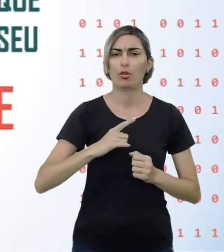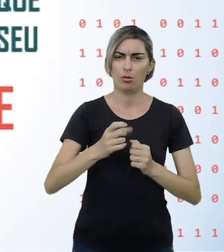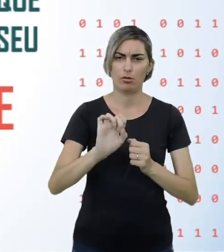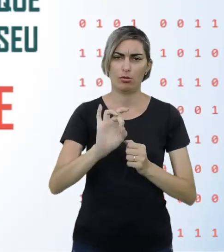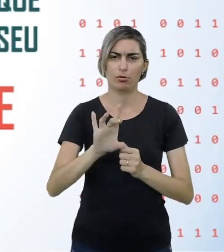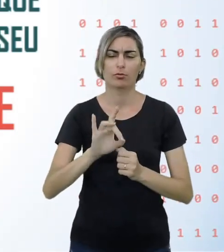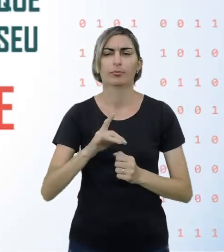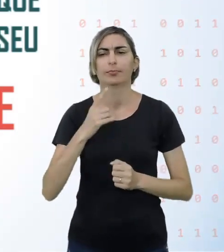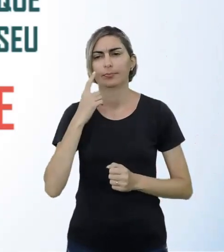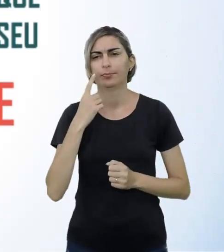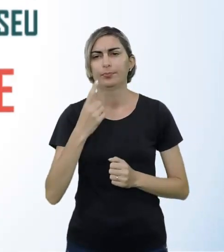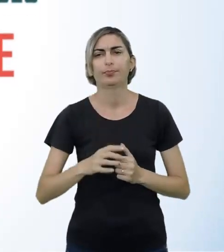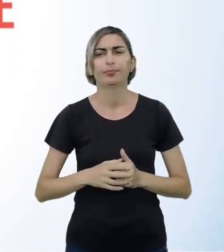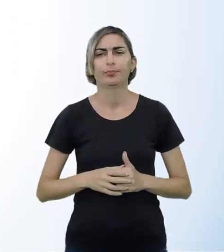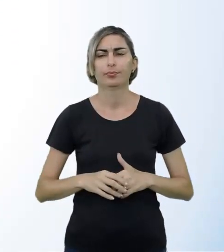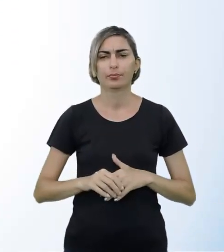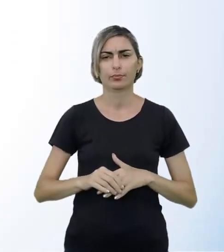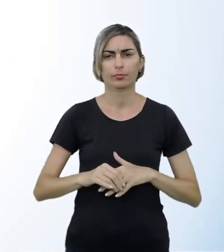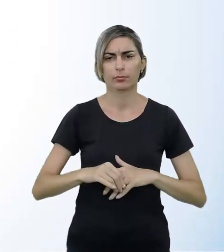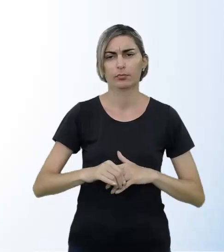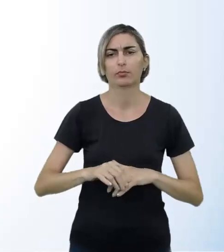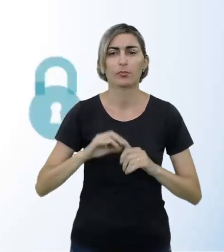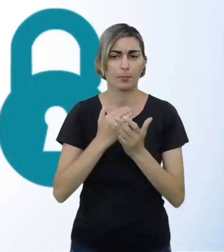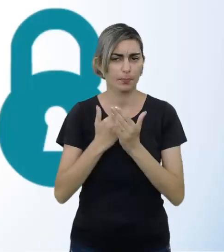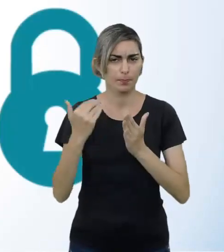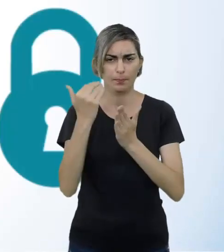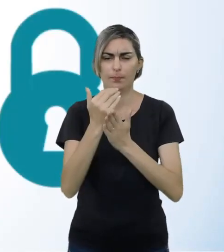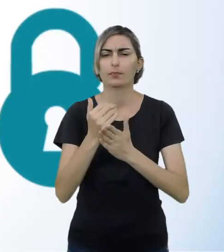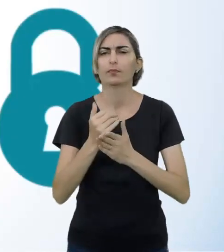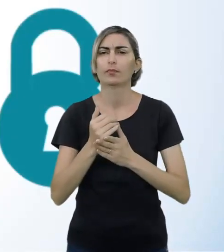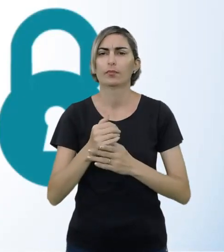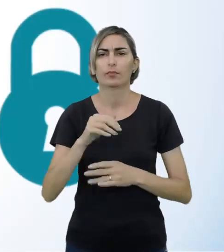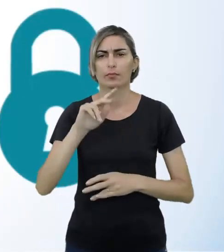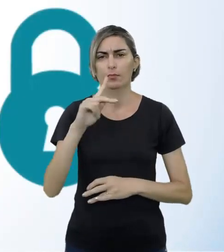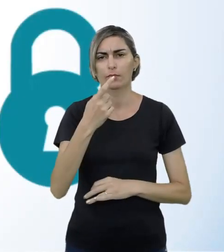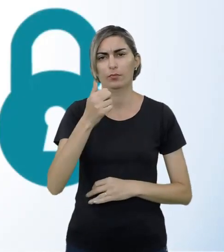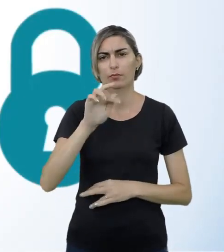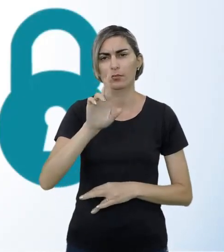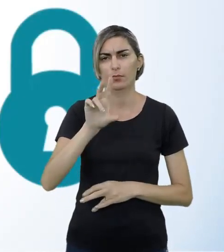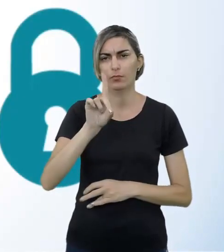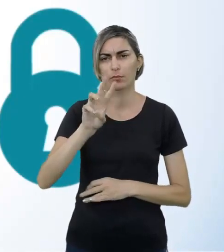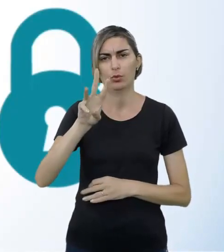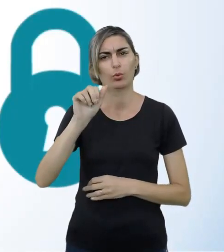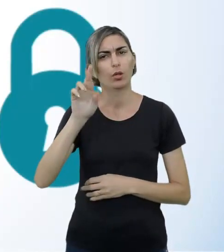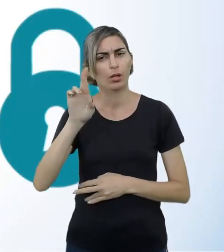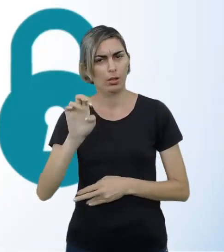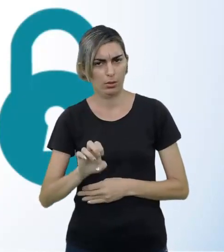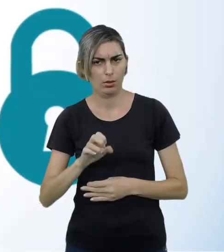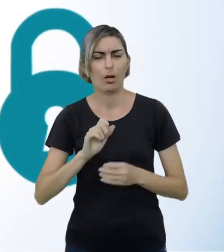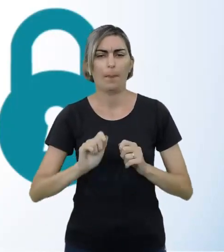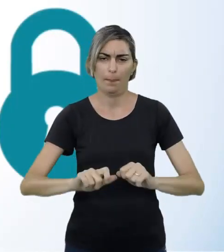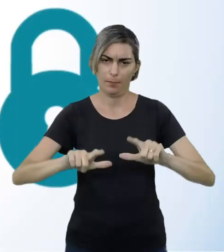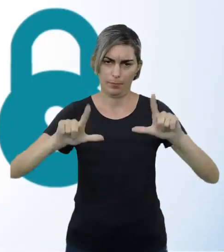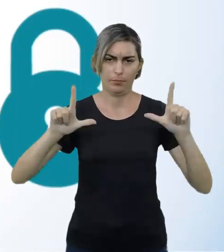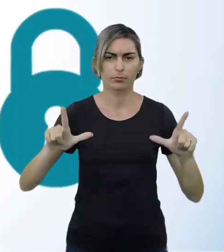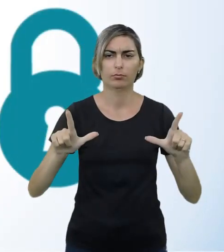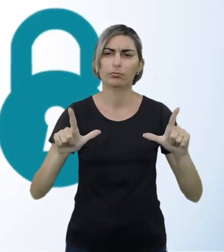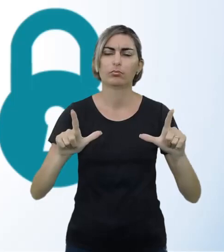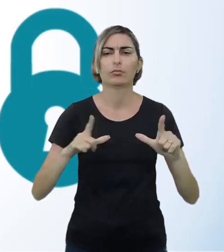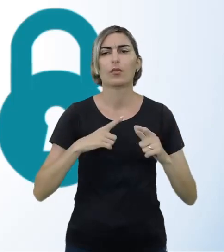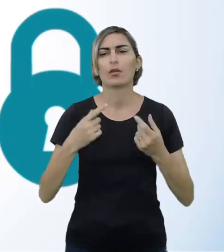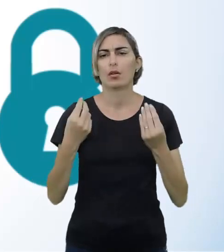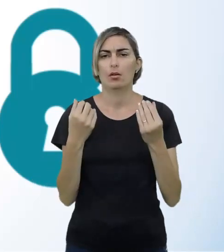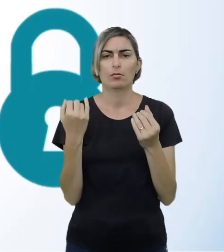das placas Arduino. Falando um pouquinho mais sobre o Arduino, a gente pode falar de forma geral que é uma plataforma, como eu já falei,